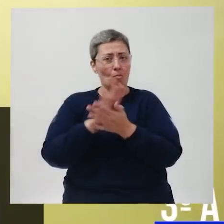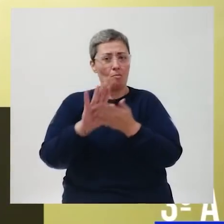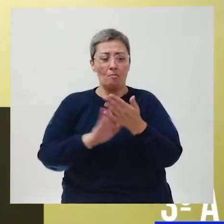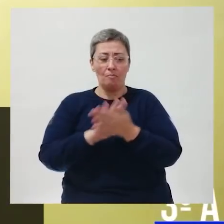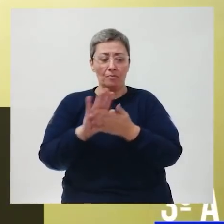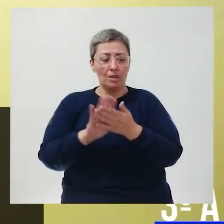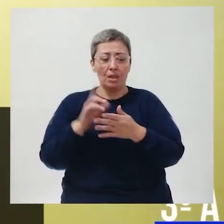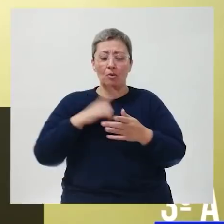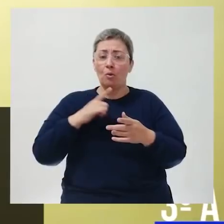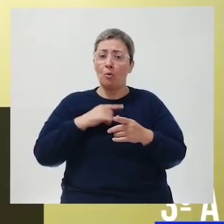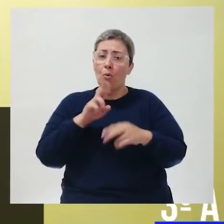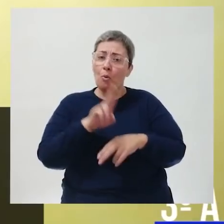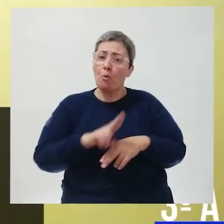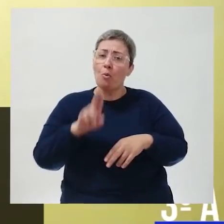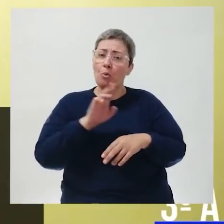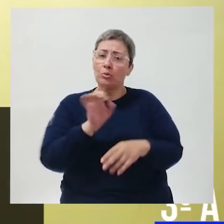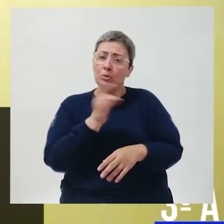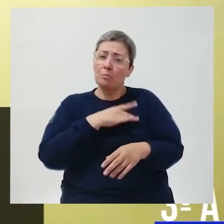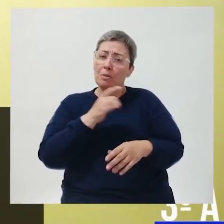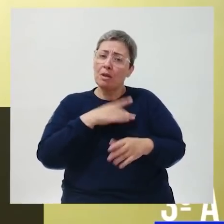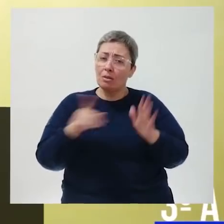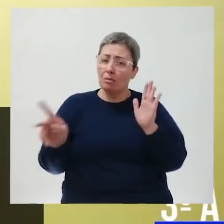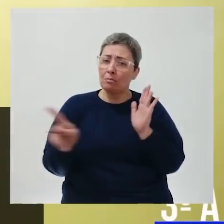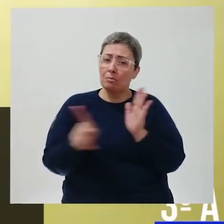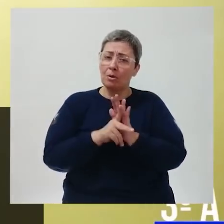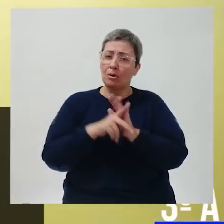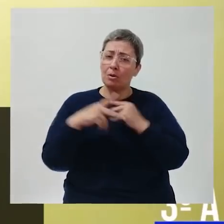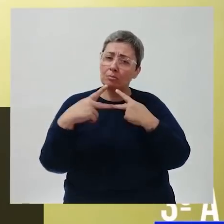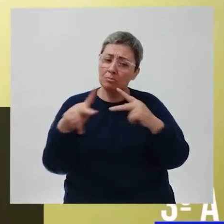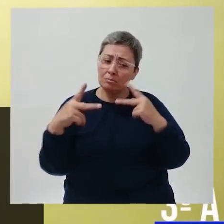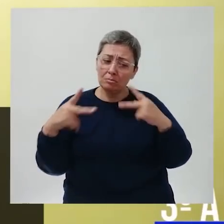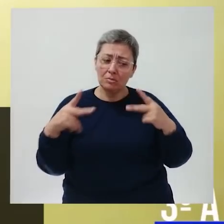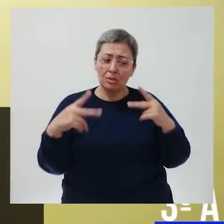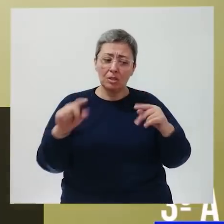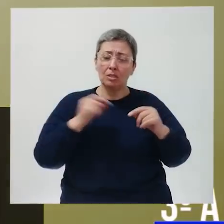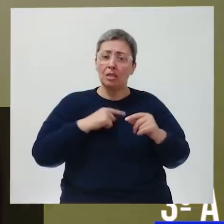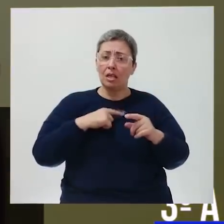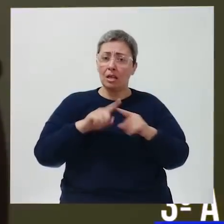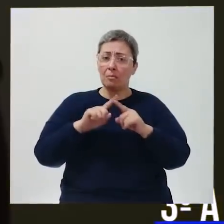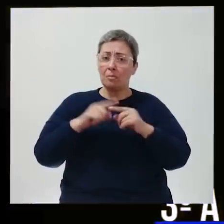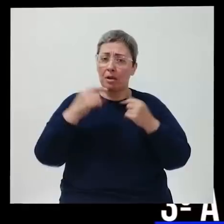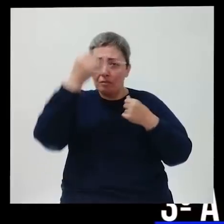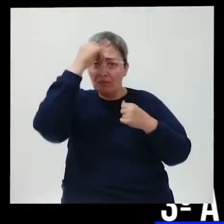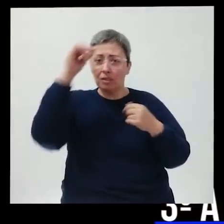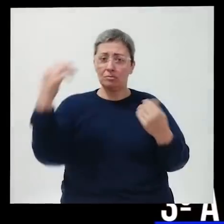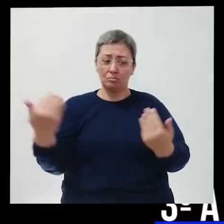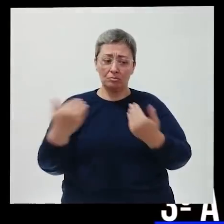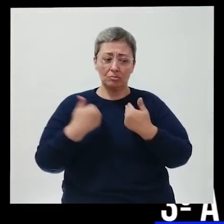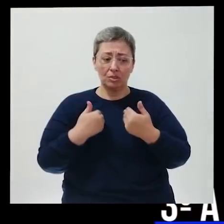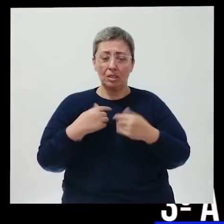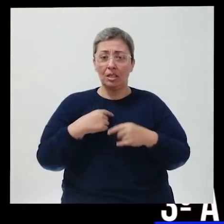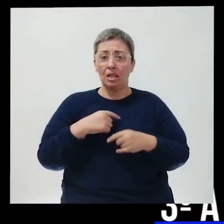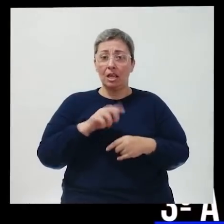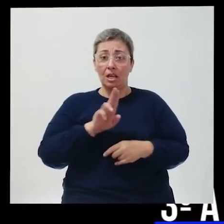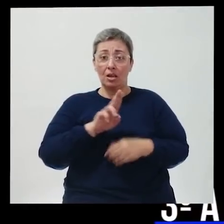esconder. Faça que seu próprio medo tenha medo de você. Braulio Bessa.